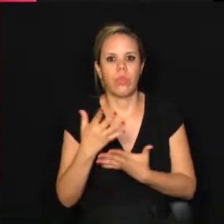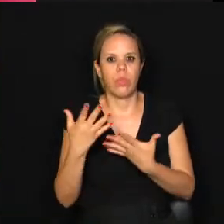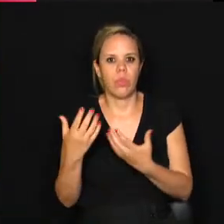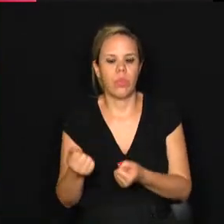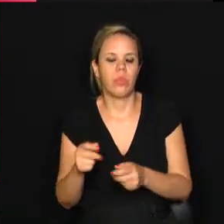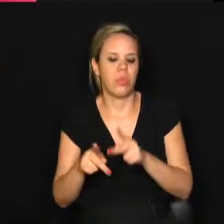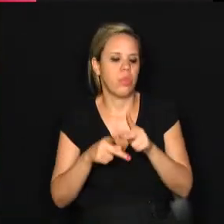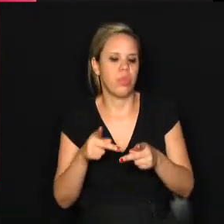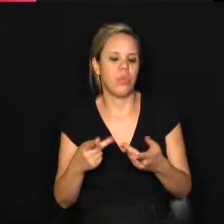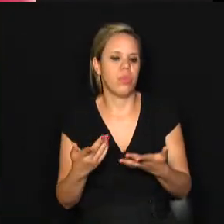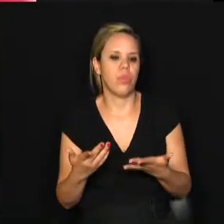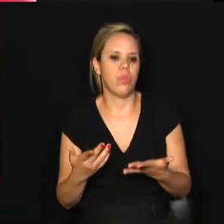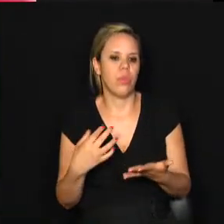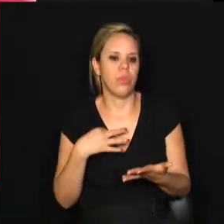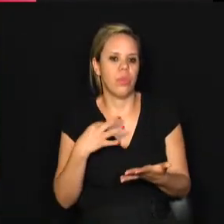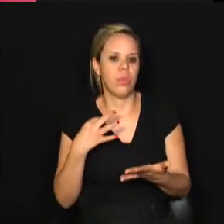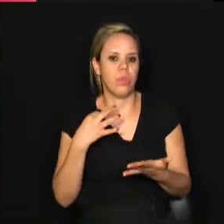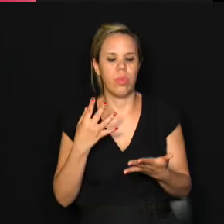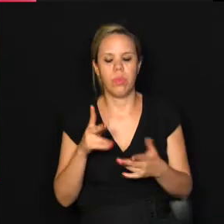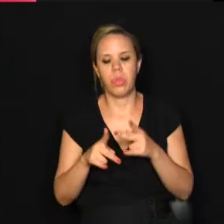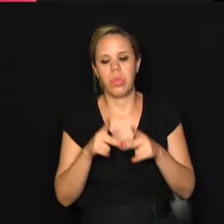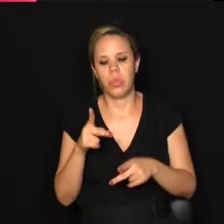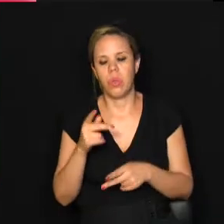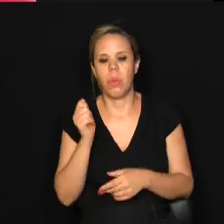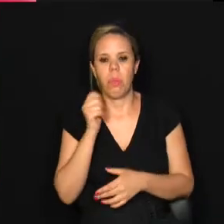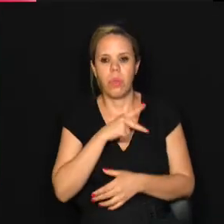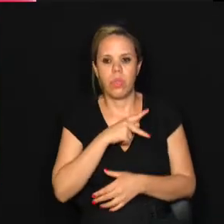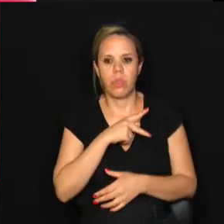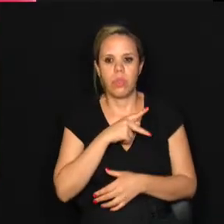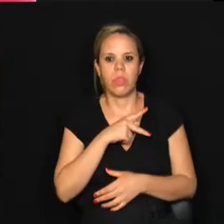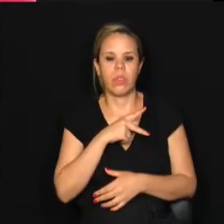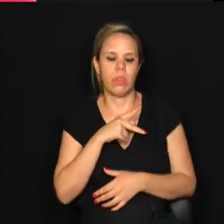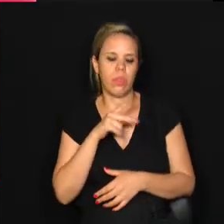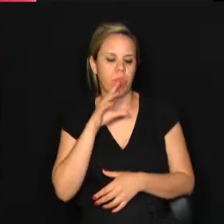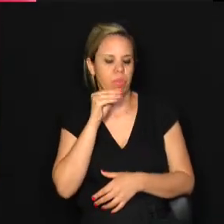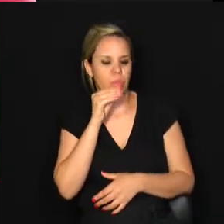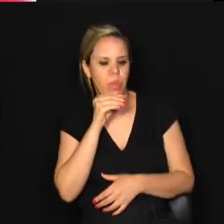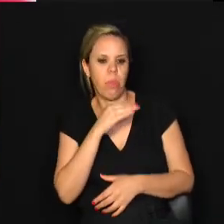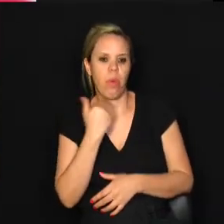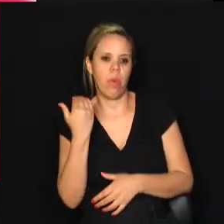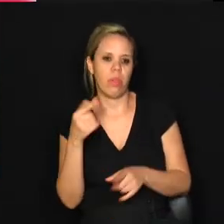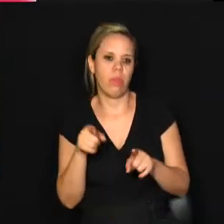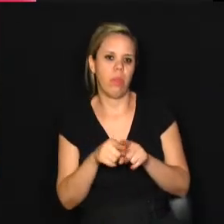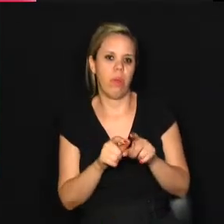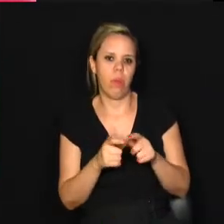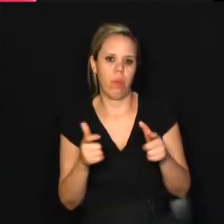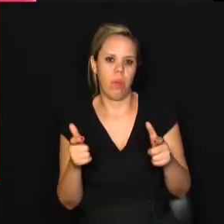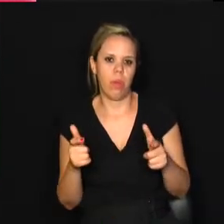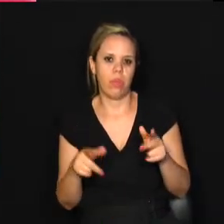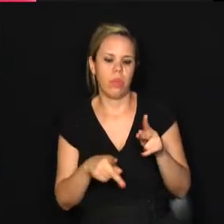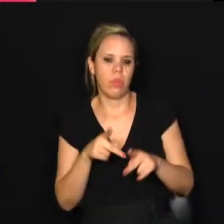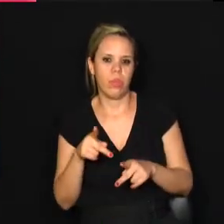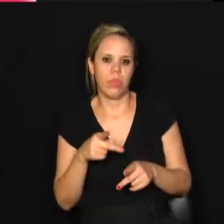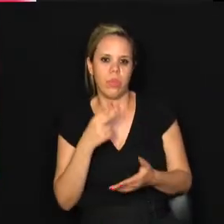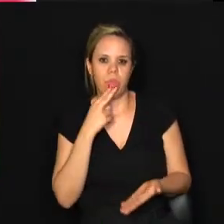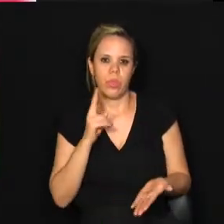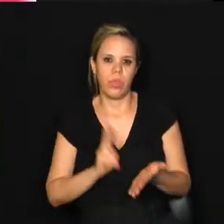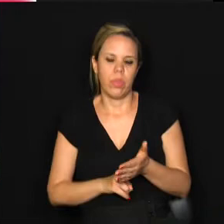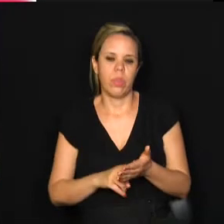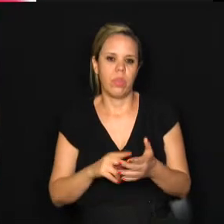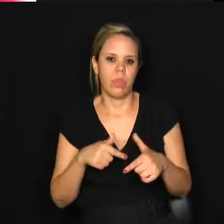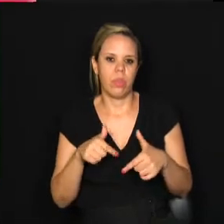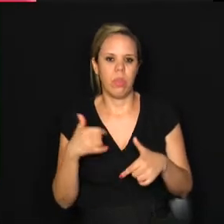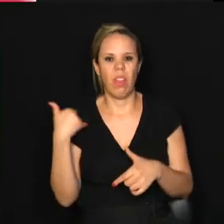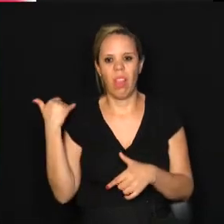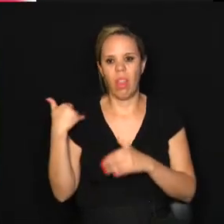fora as demissões por aposentadoria, os trabalhadores que vieram a falecer, que boa parte dos trabalhadores de Correios já estão numa